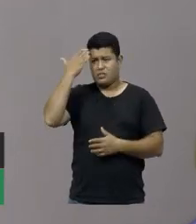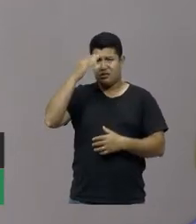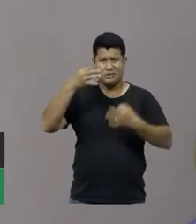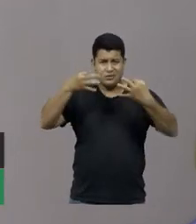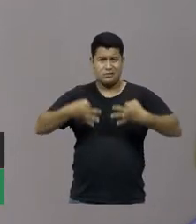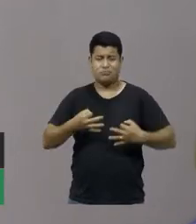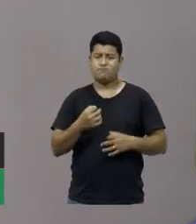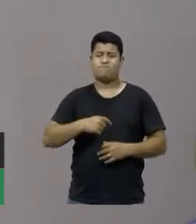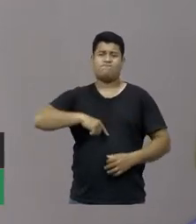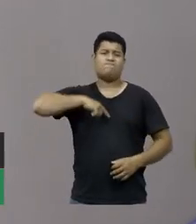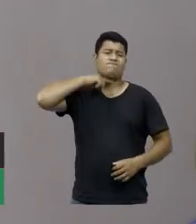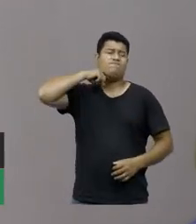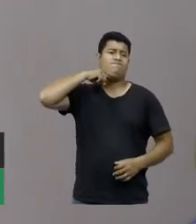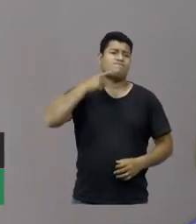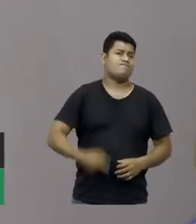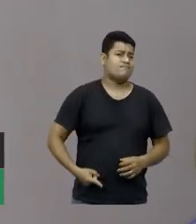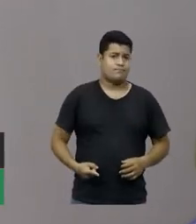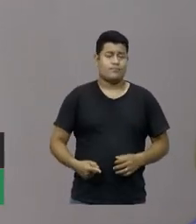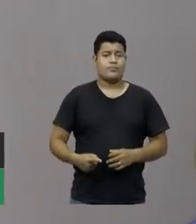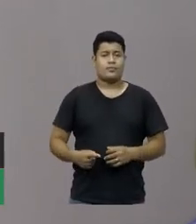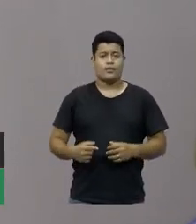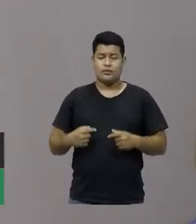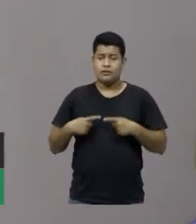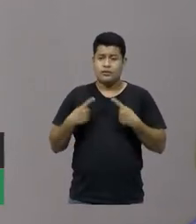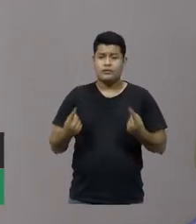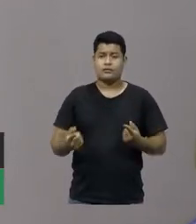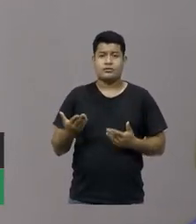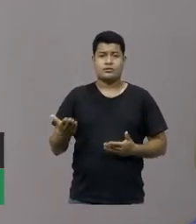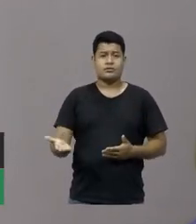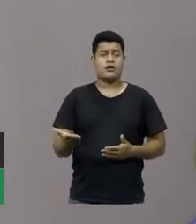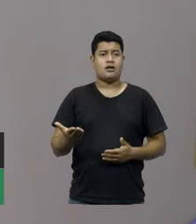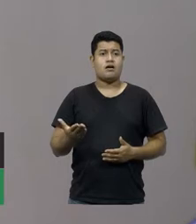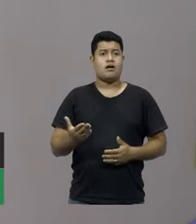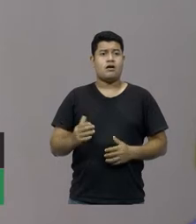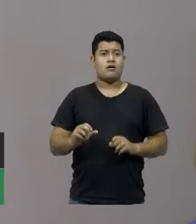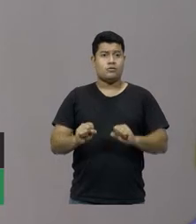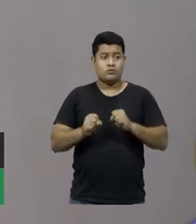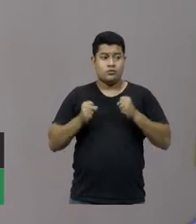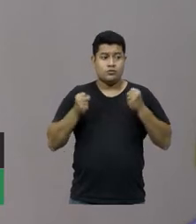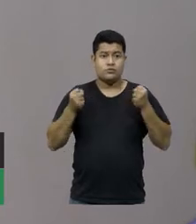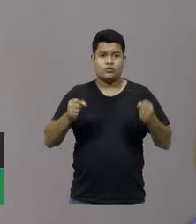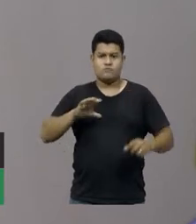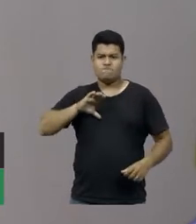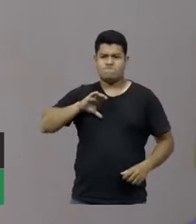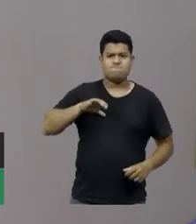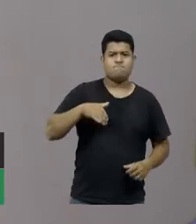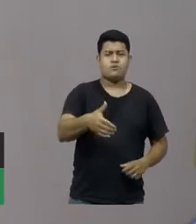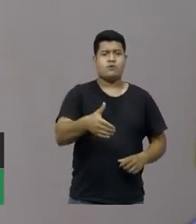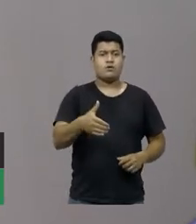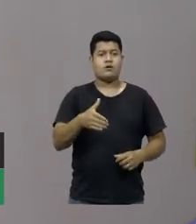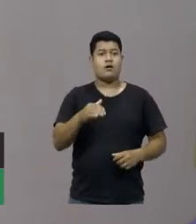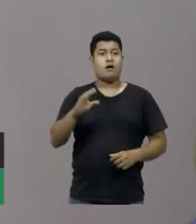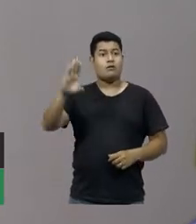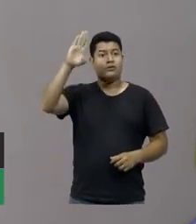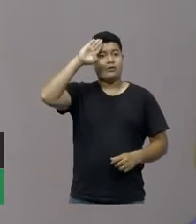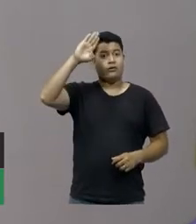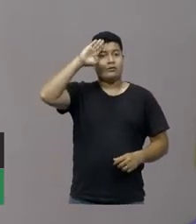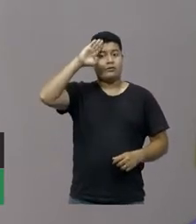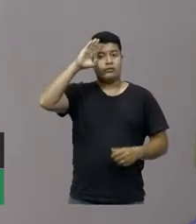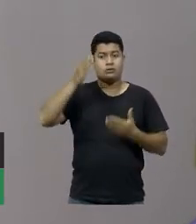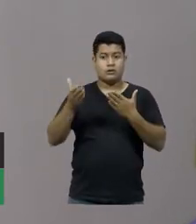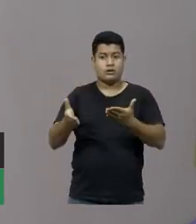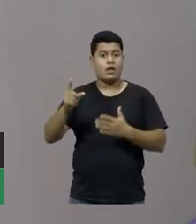Então, o bravo soldado é o herói gigante que está na rua e é o que menos ganha, é o que é